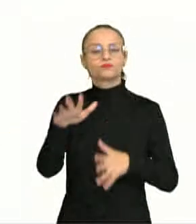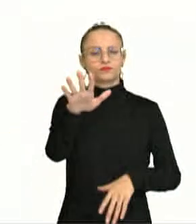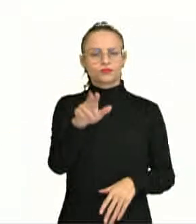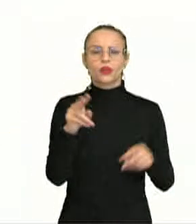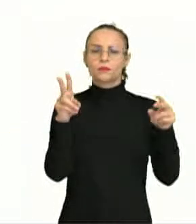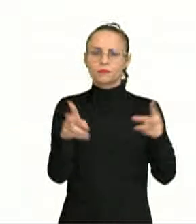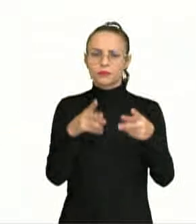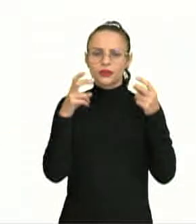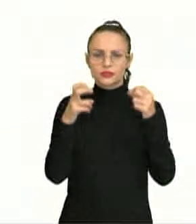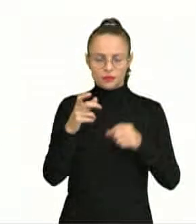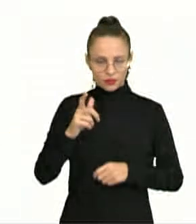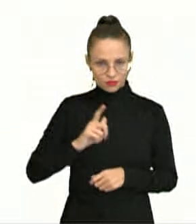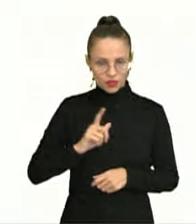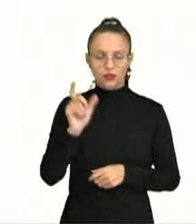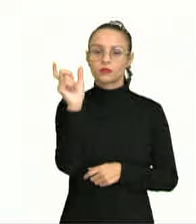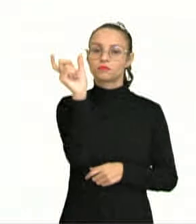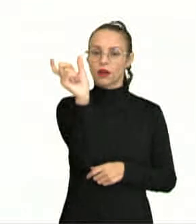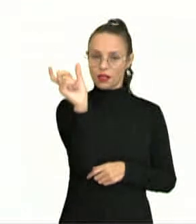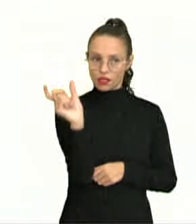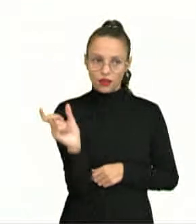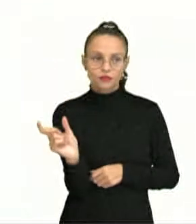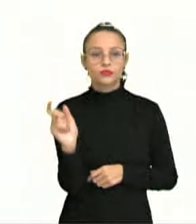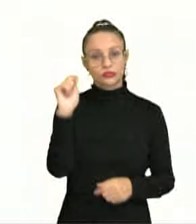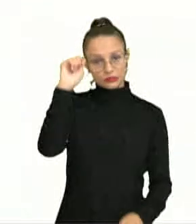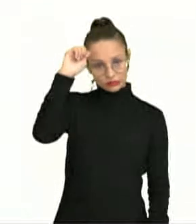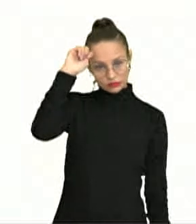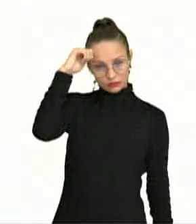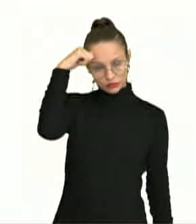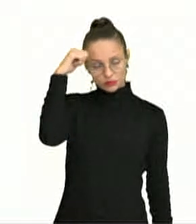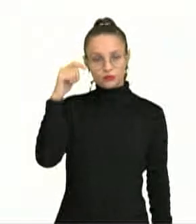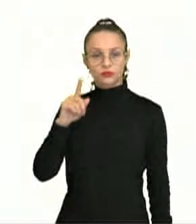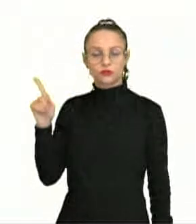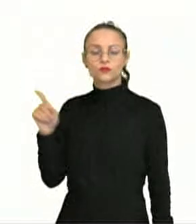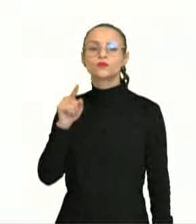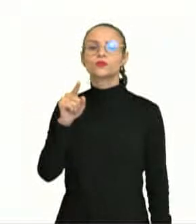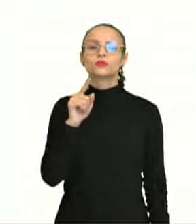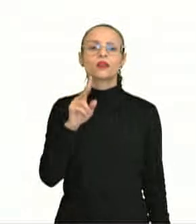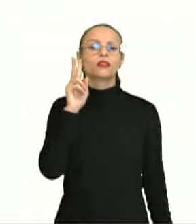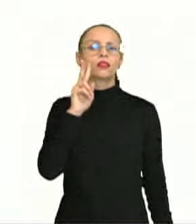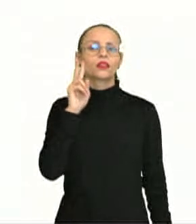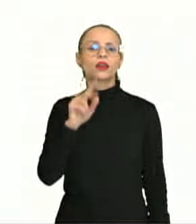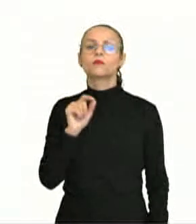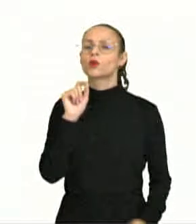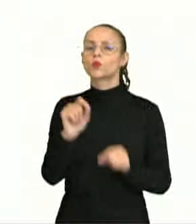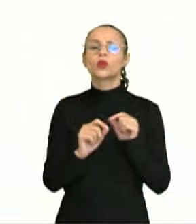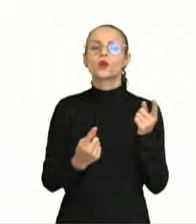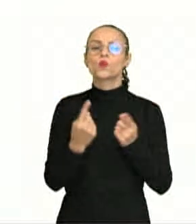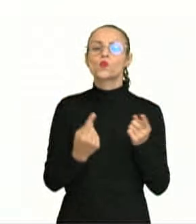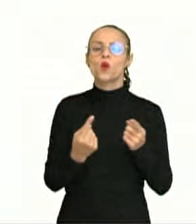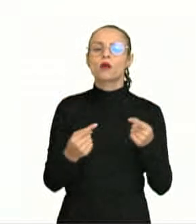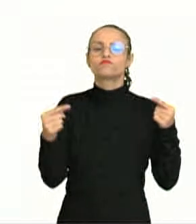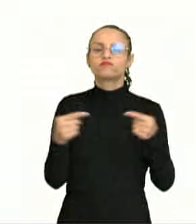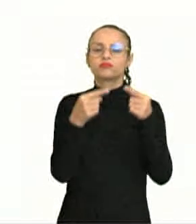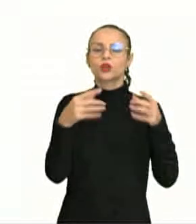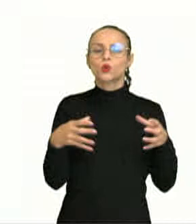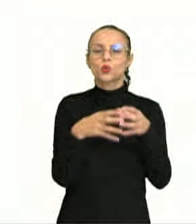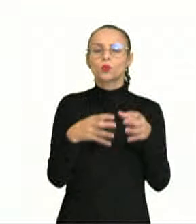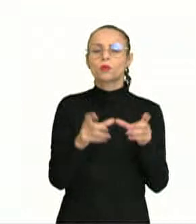Perceba, existem palavras destacadas. Você consegue lembrar a que classe gramatical pertence essas palavras?